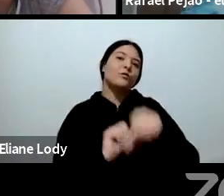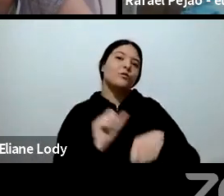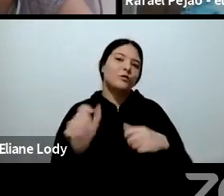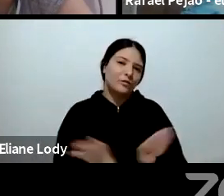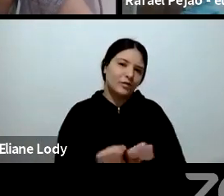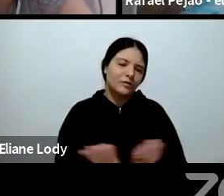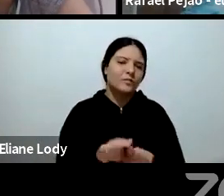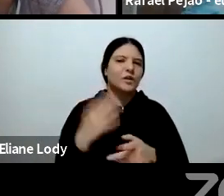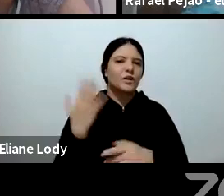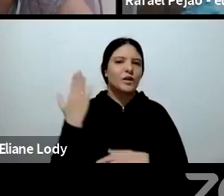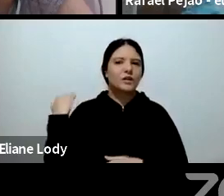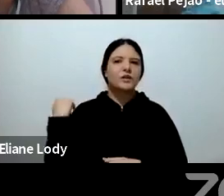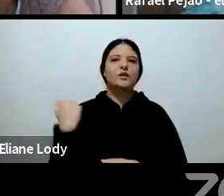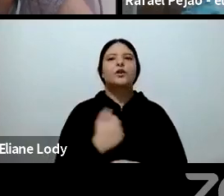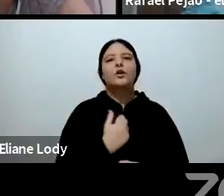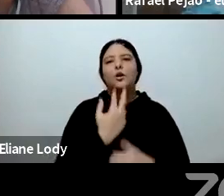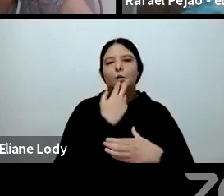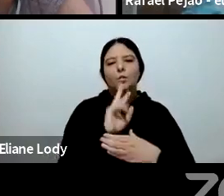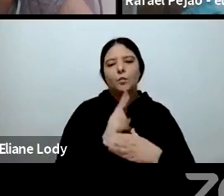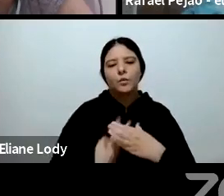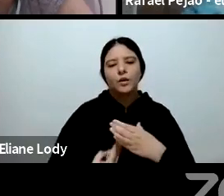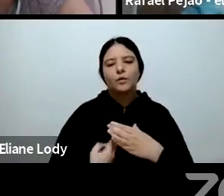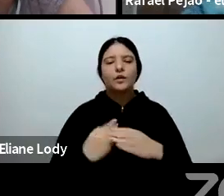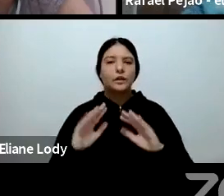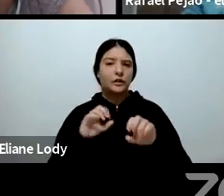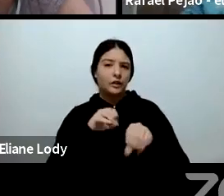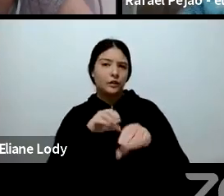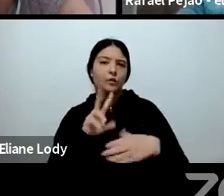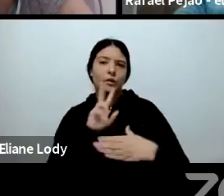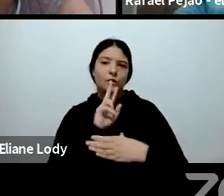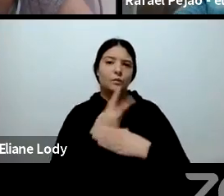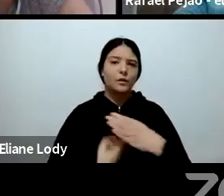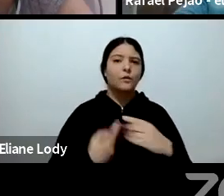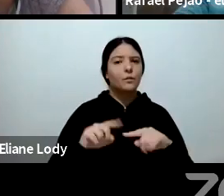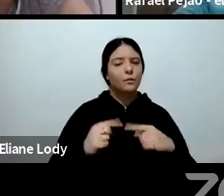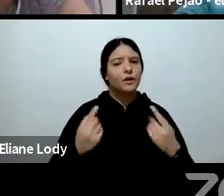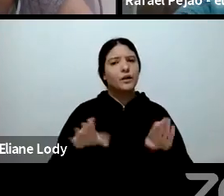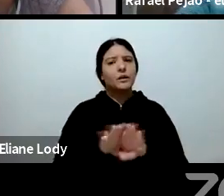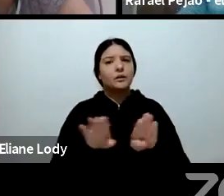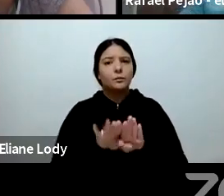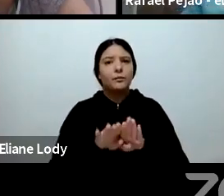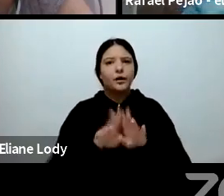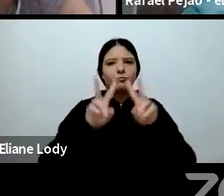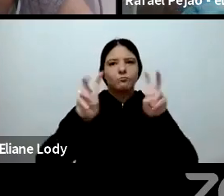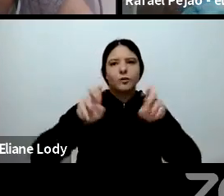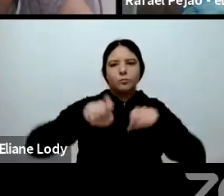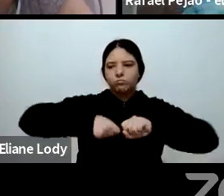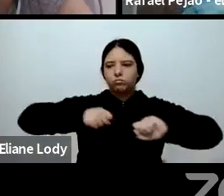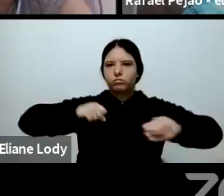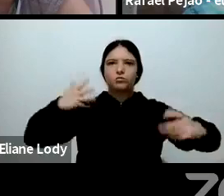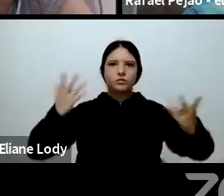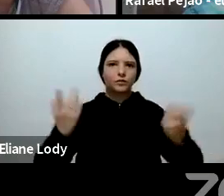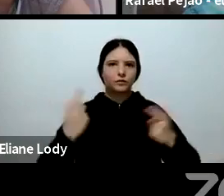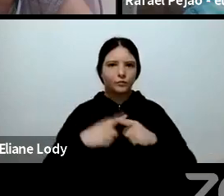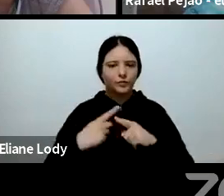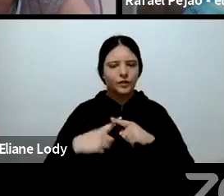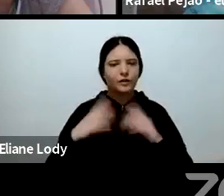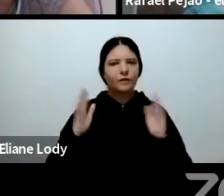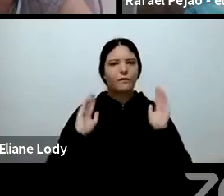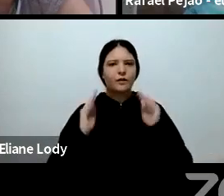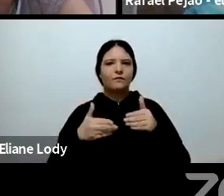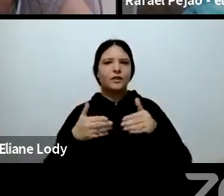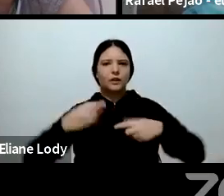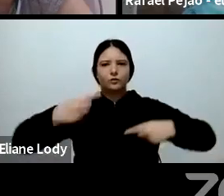de bilinguismo, de educação bilíngue, mas que ganha também uma projeção enorme com, né, os debates